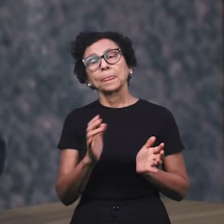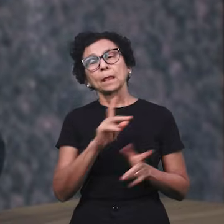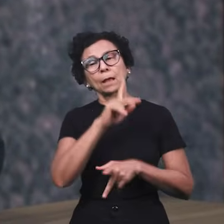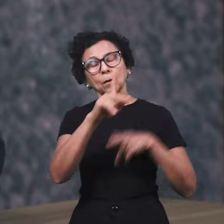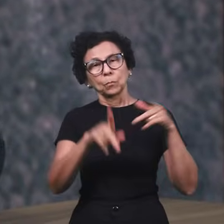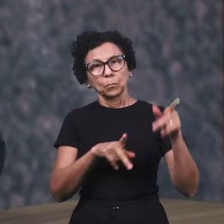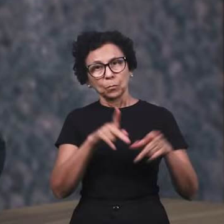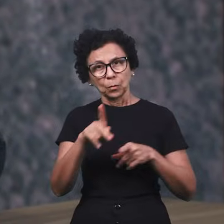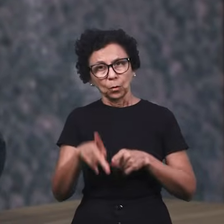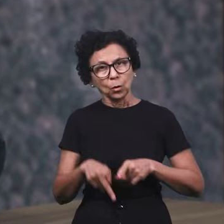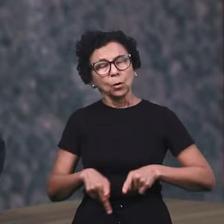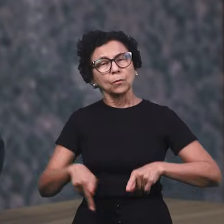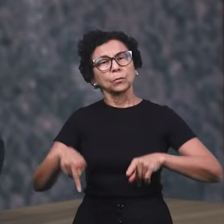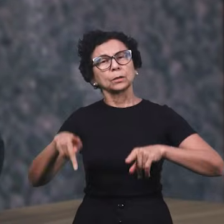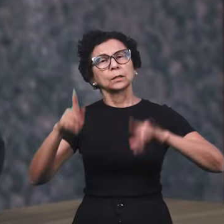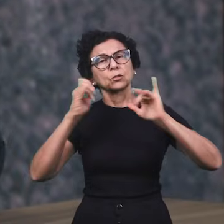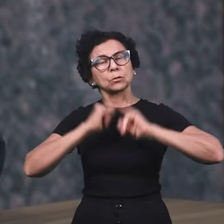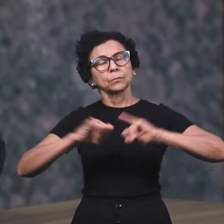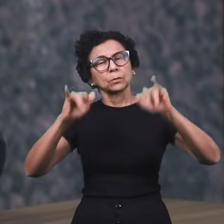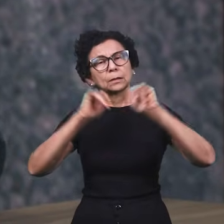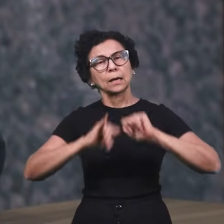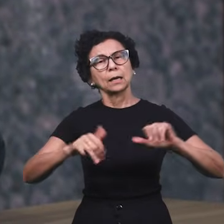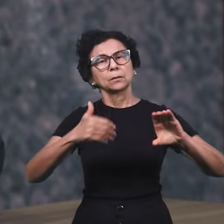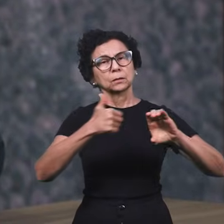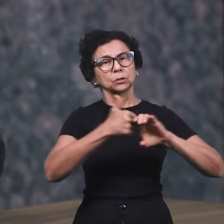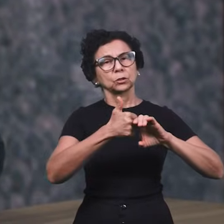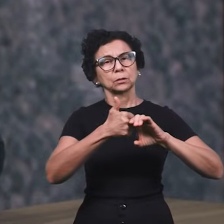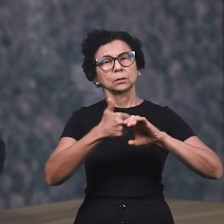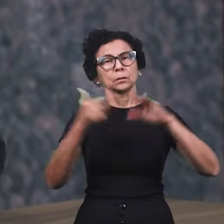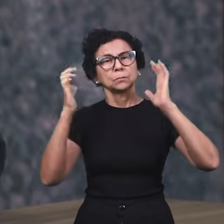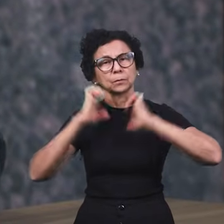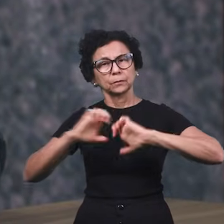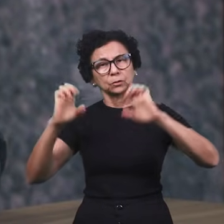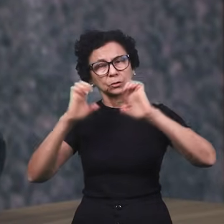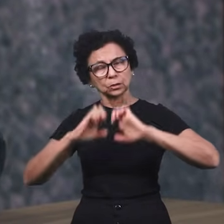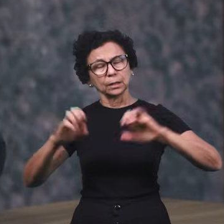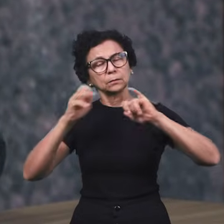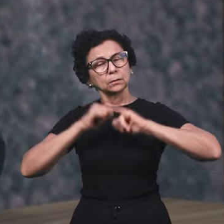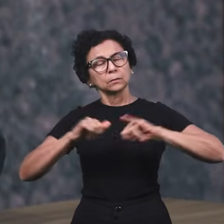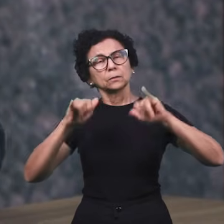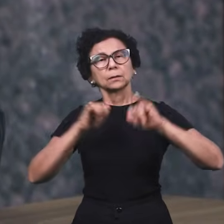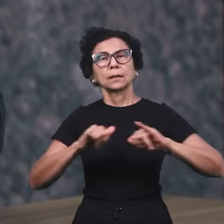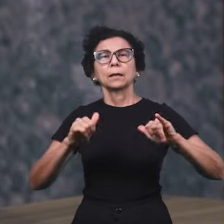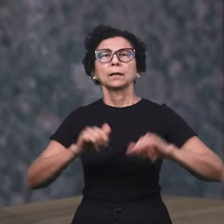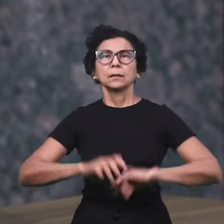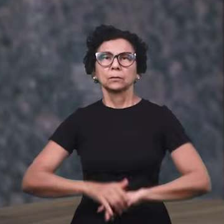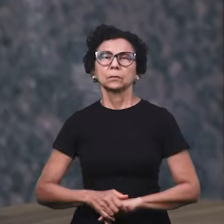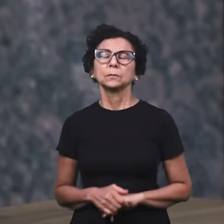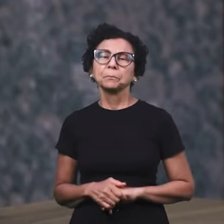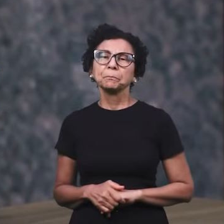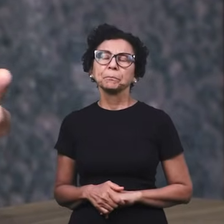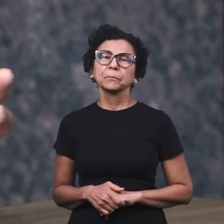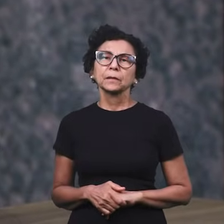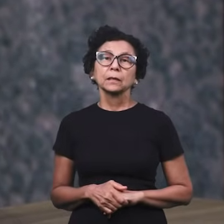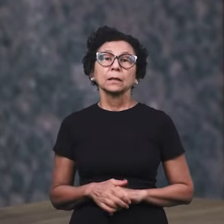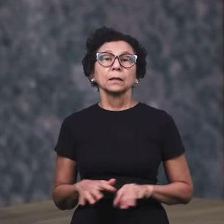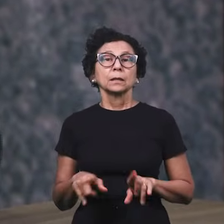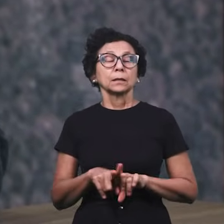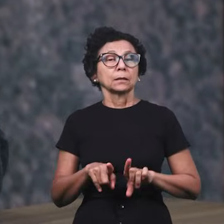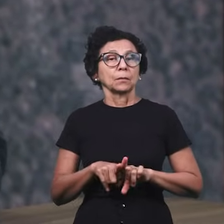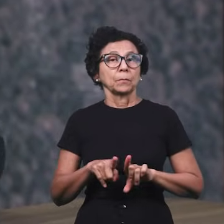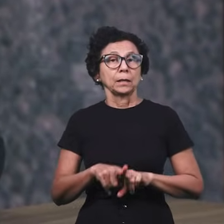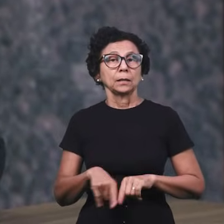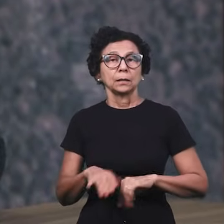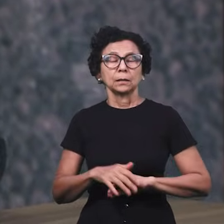eles vieram, trouxeram o cristianismo, trouxeram o Evangelho e também trouxeram até do ponto de vista histórico, pastor Antônio Carlos,